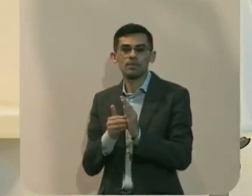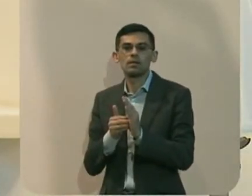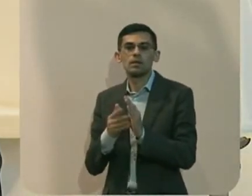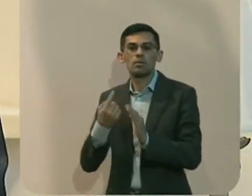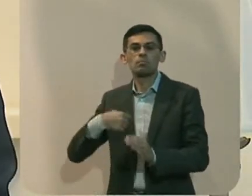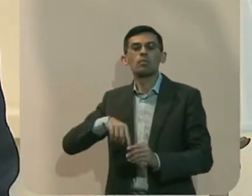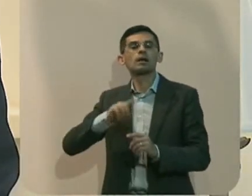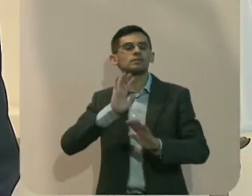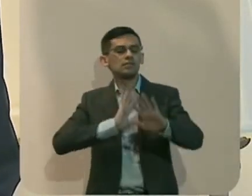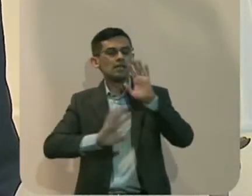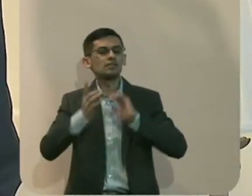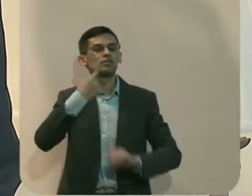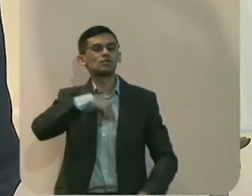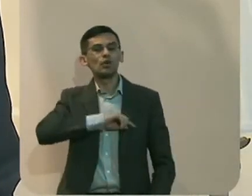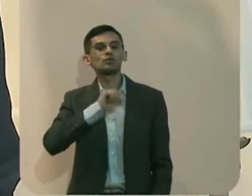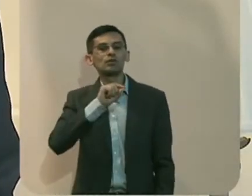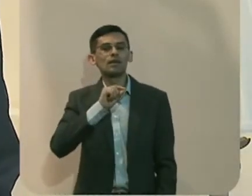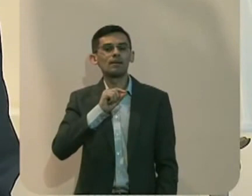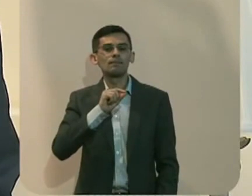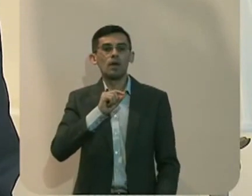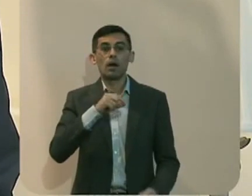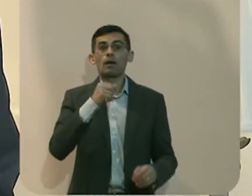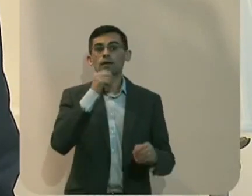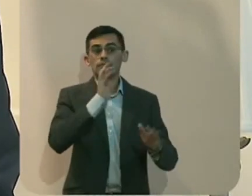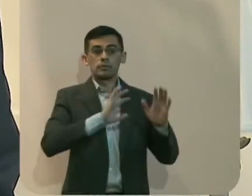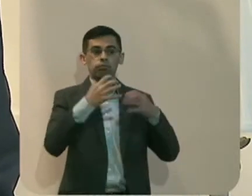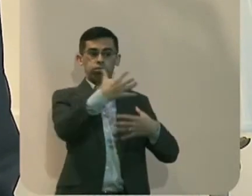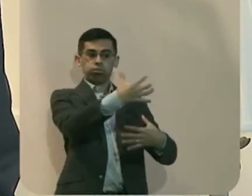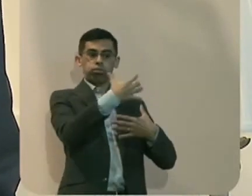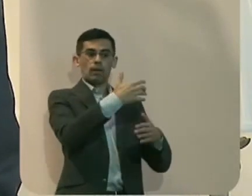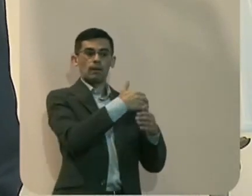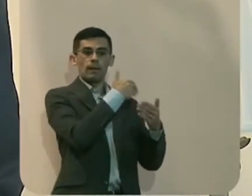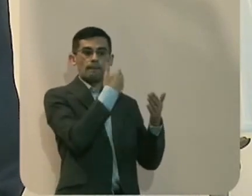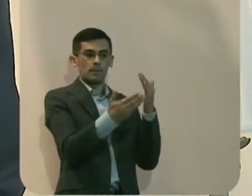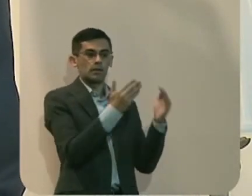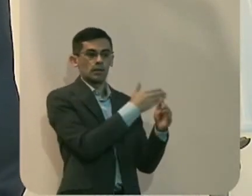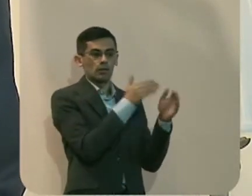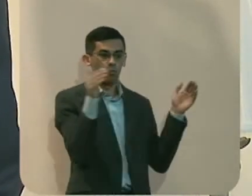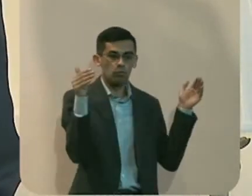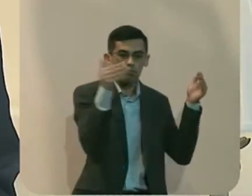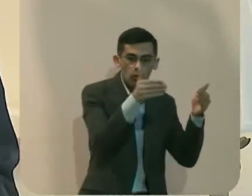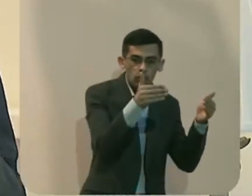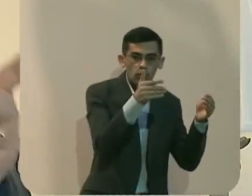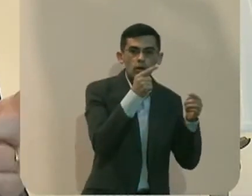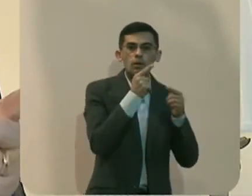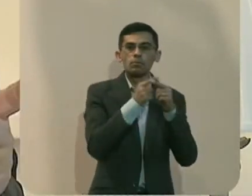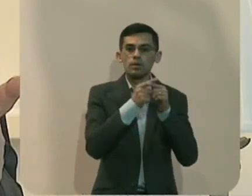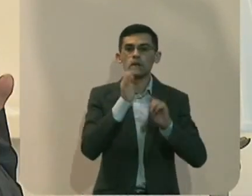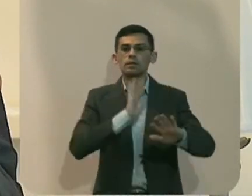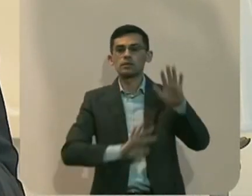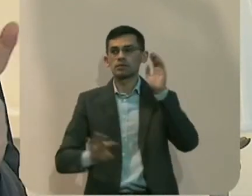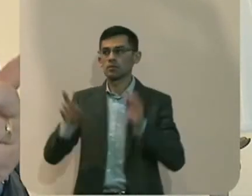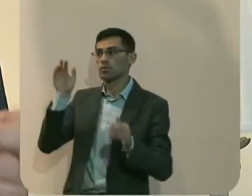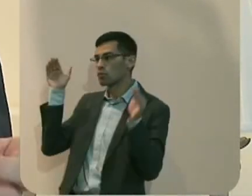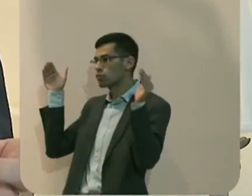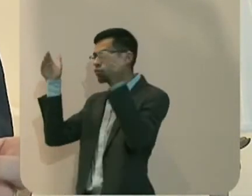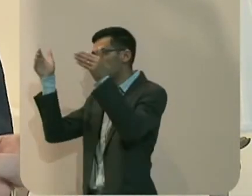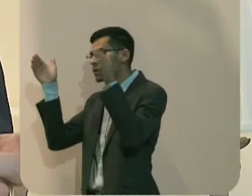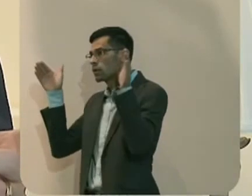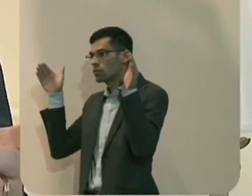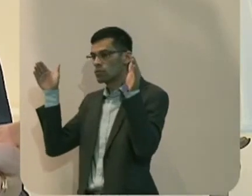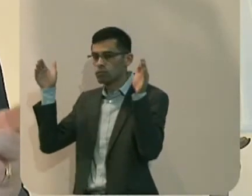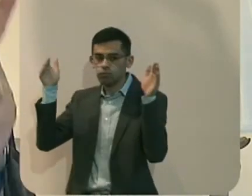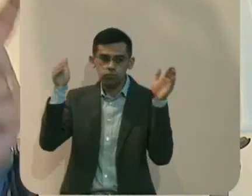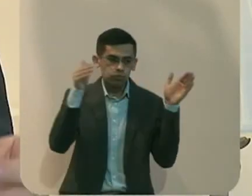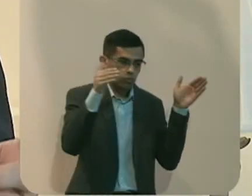somos tentados nessa vida a perder o foco, porque muitas vezes nós desviamos o nosso